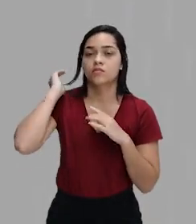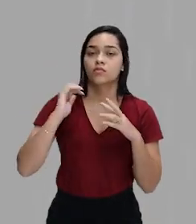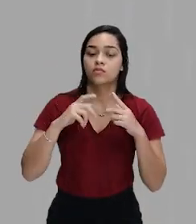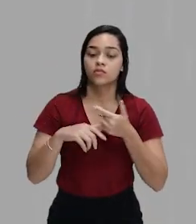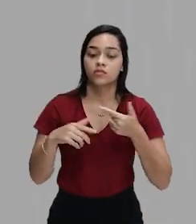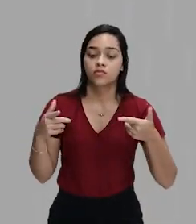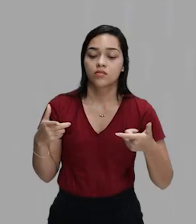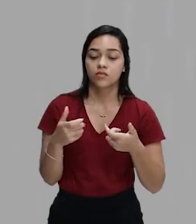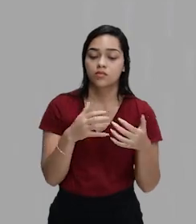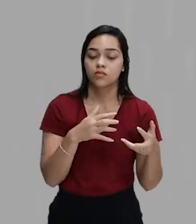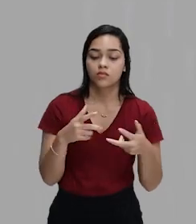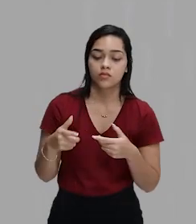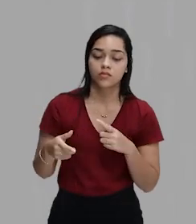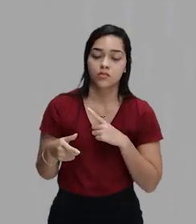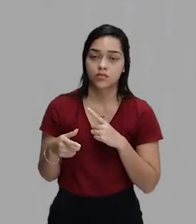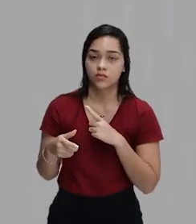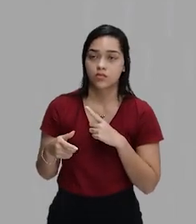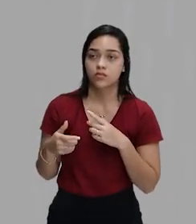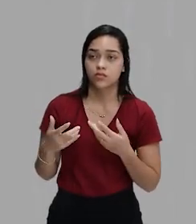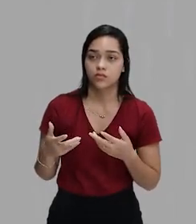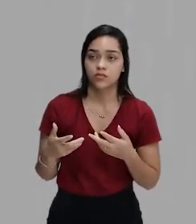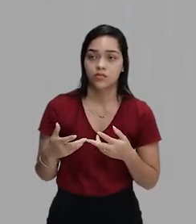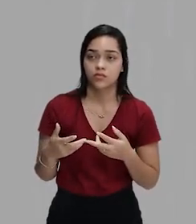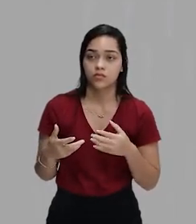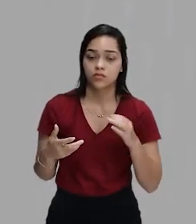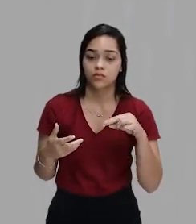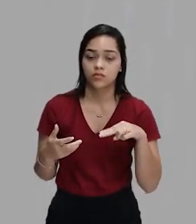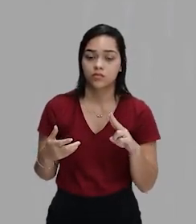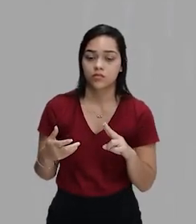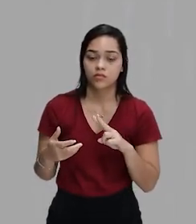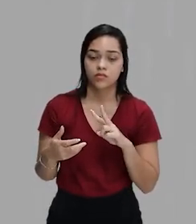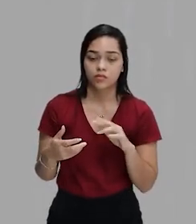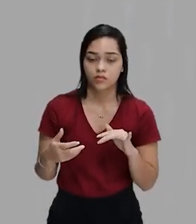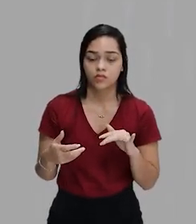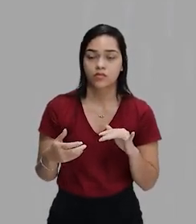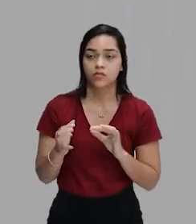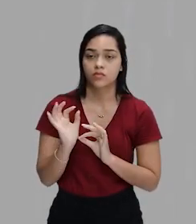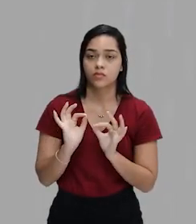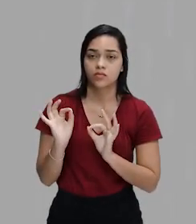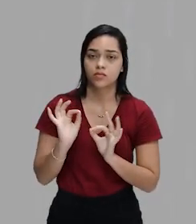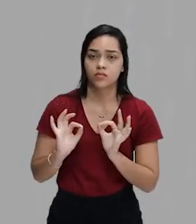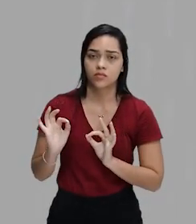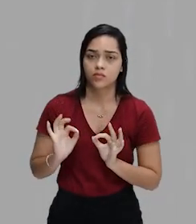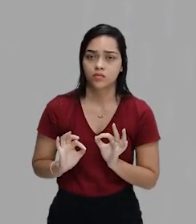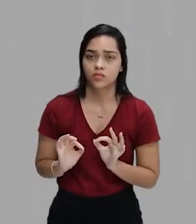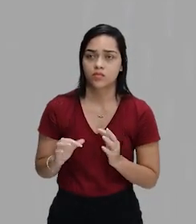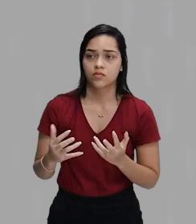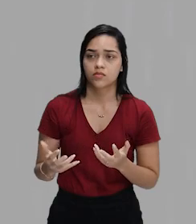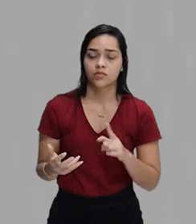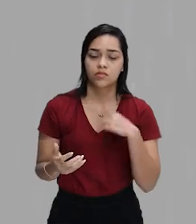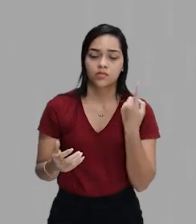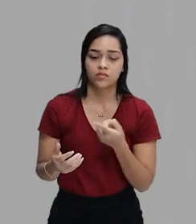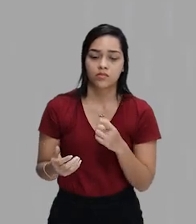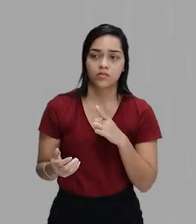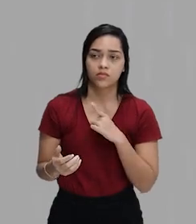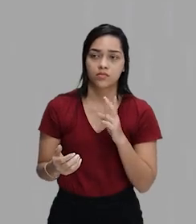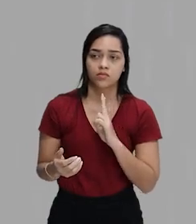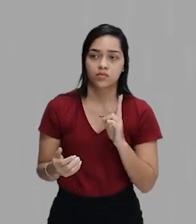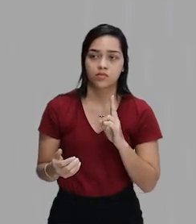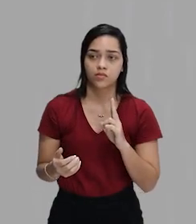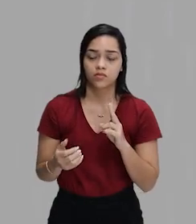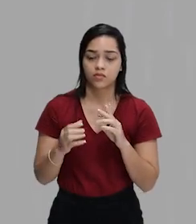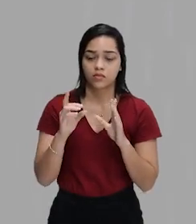a Segunda Guerra Mundial, a partir daí é que a ONU vai organizar o que nós vamos chamar